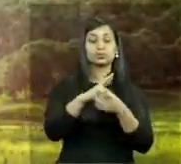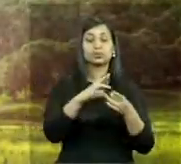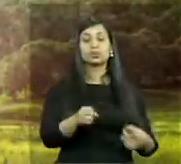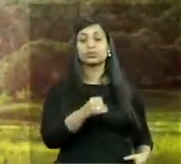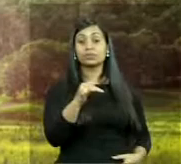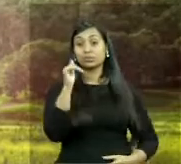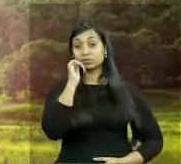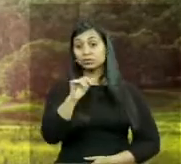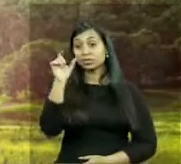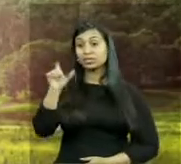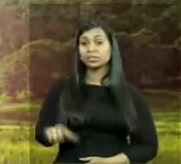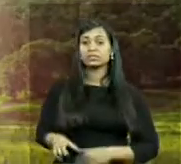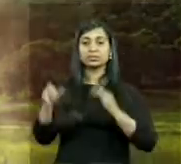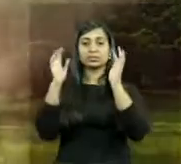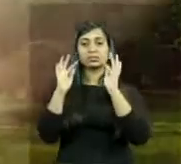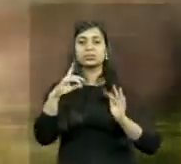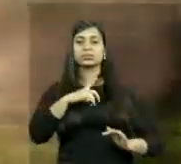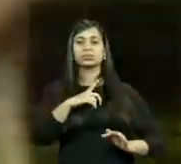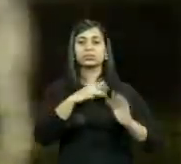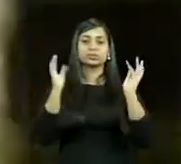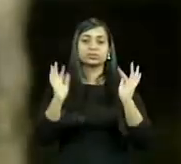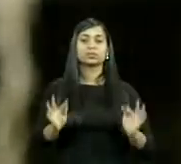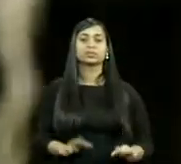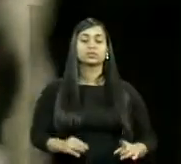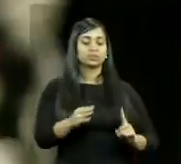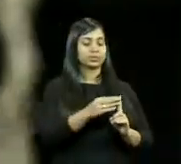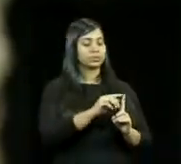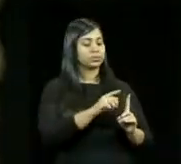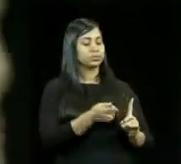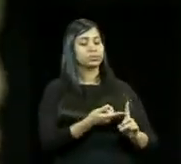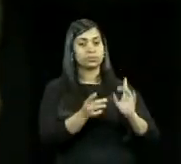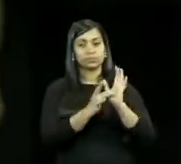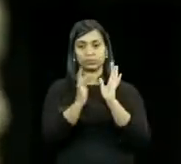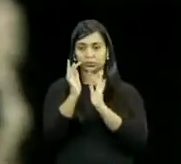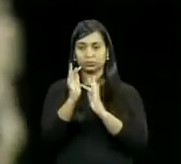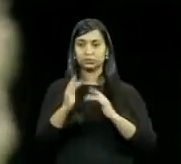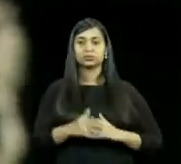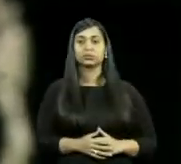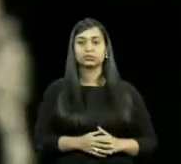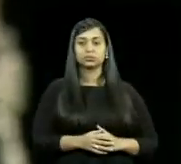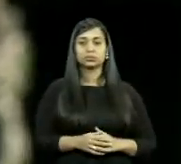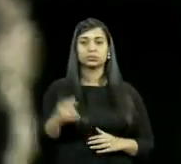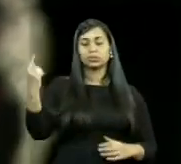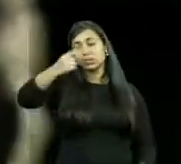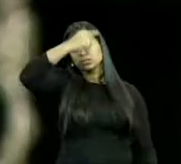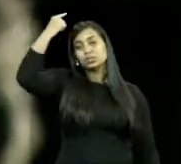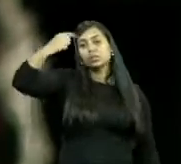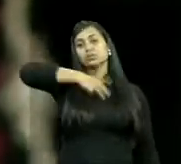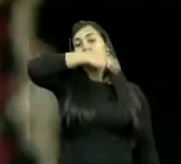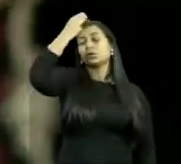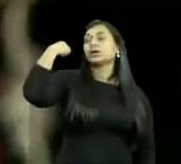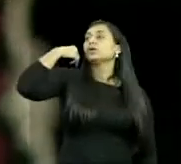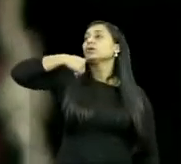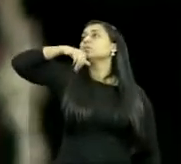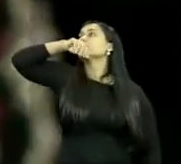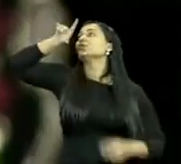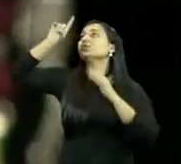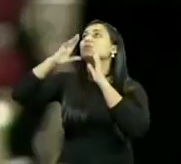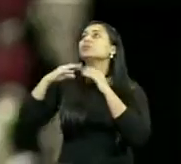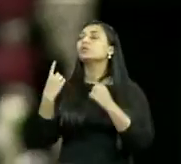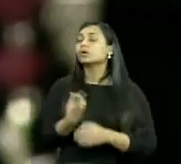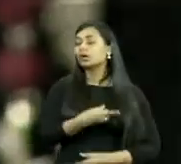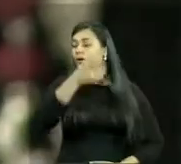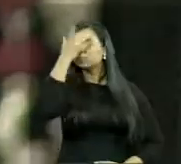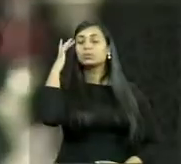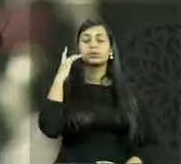graça, o Senhor é convosco. Bendita sois vós entre as mulheres, e bendito é o fruto do vosso ventre, Jesus. Santa Maria, Mãe de